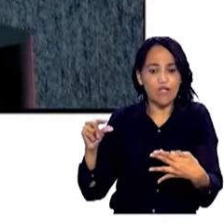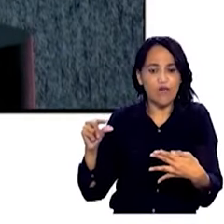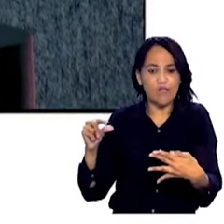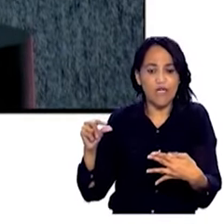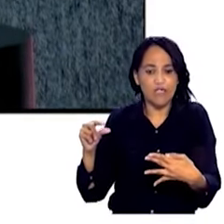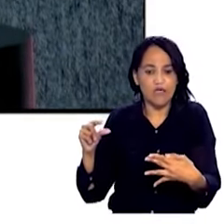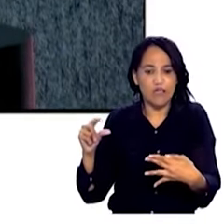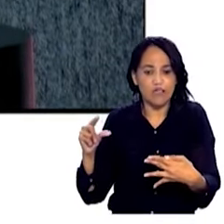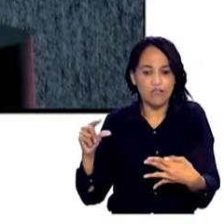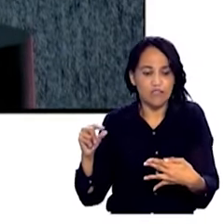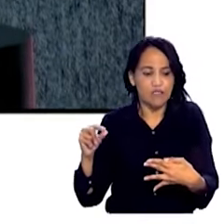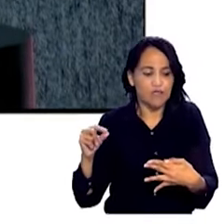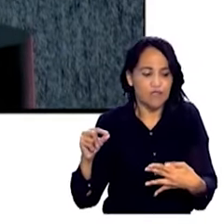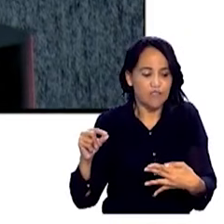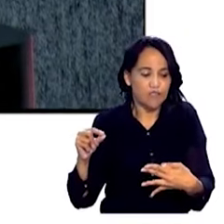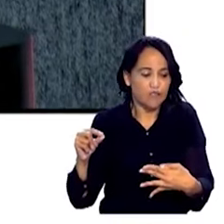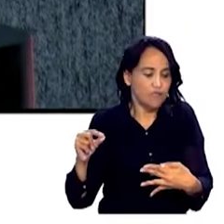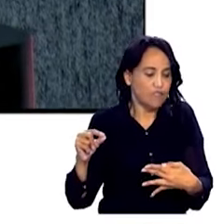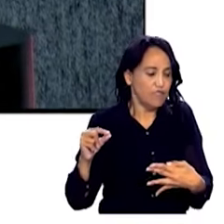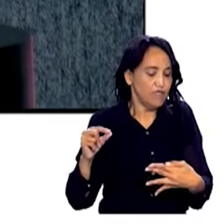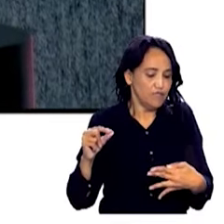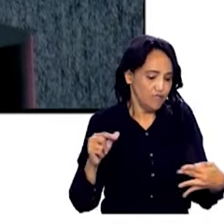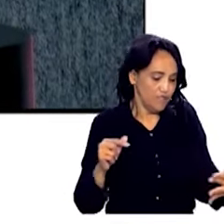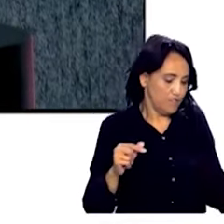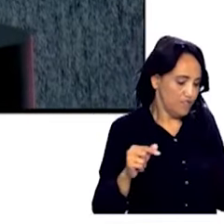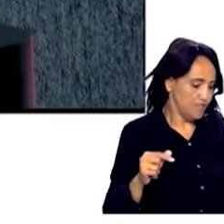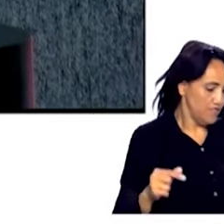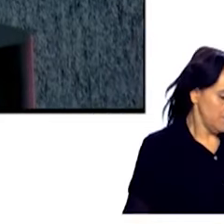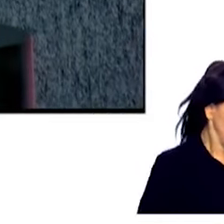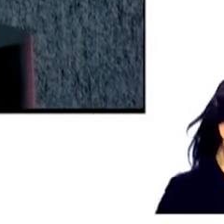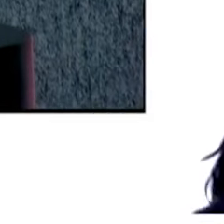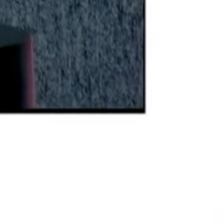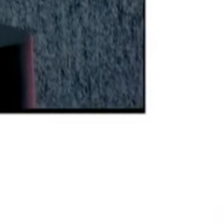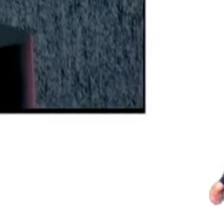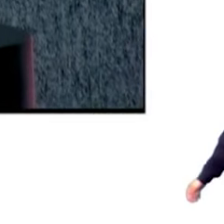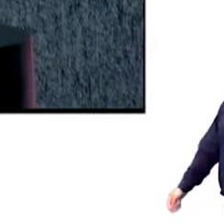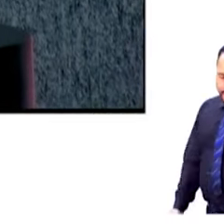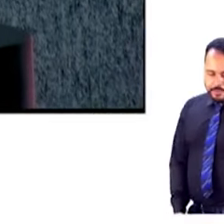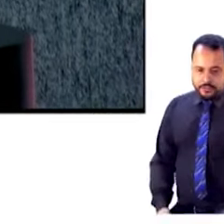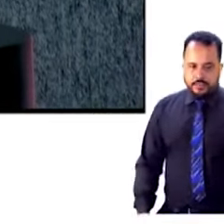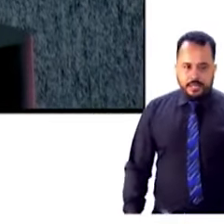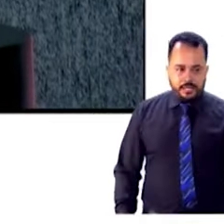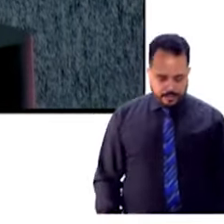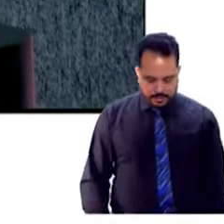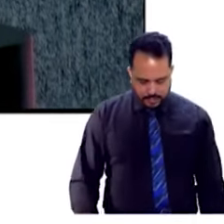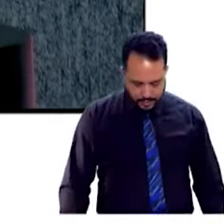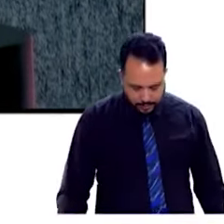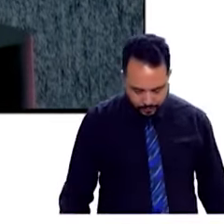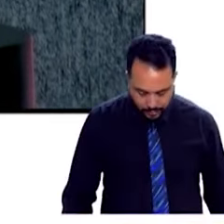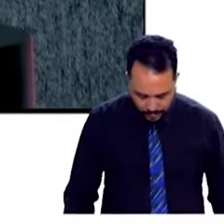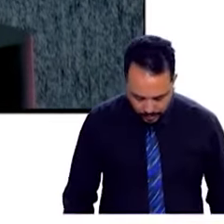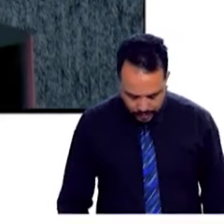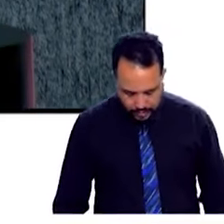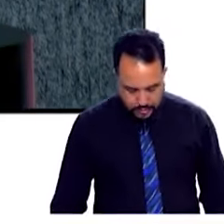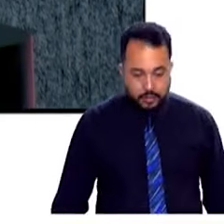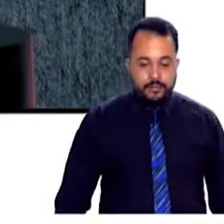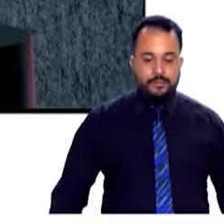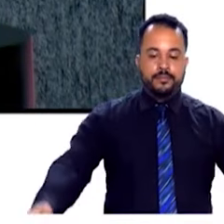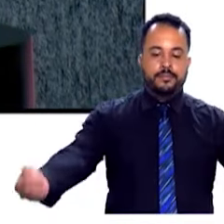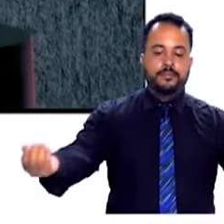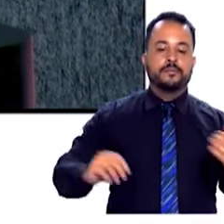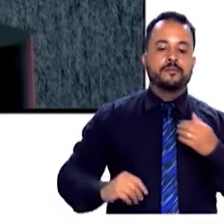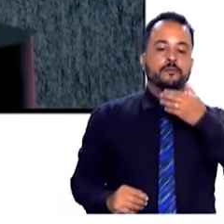ideia que do direito ao recurso não é algo automático e dado é algo que vai eh